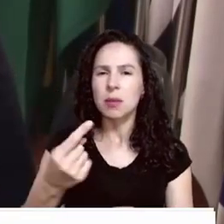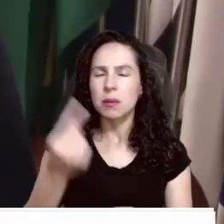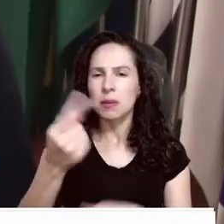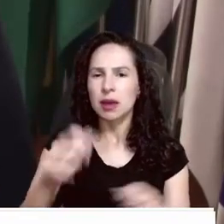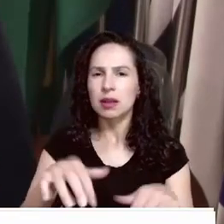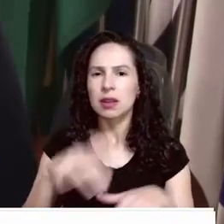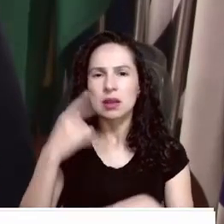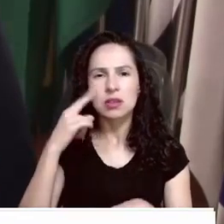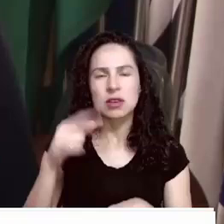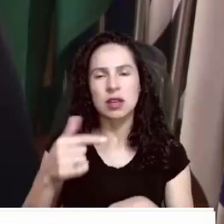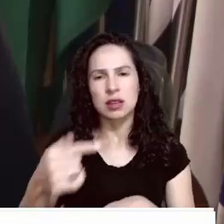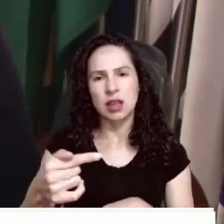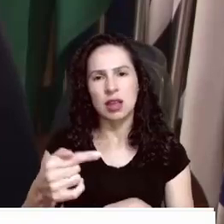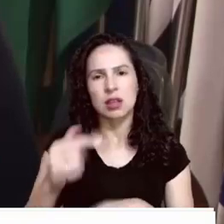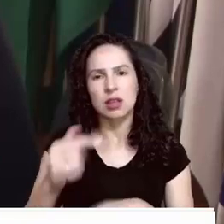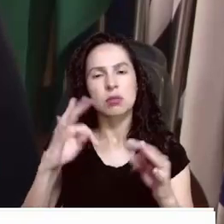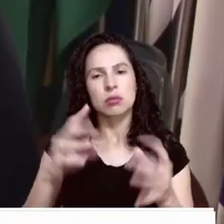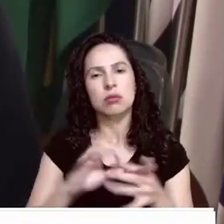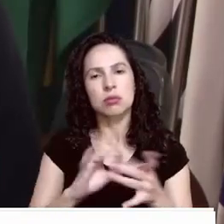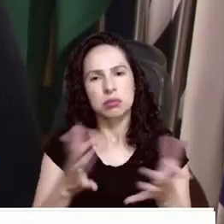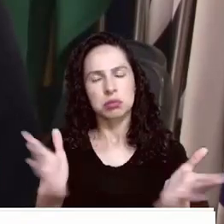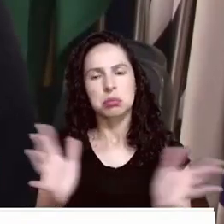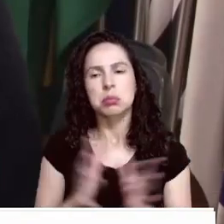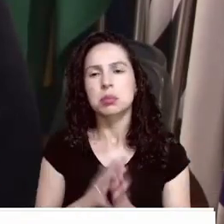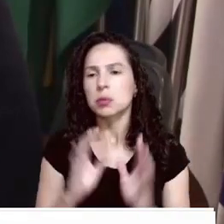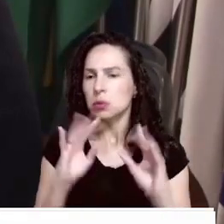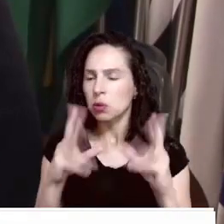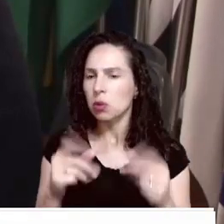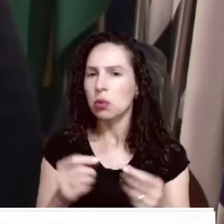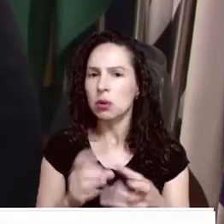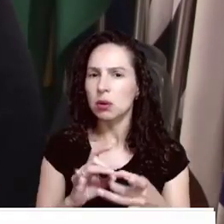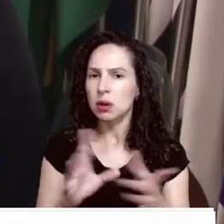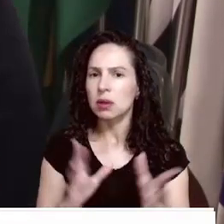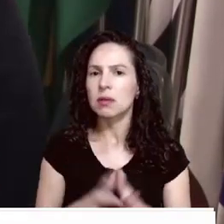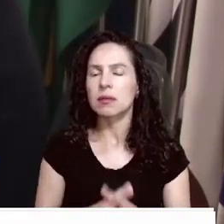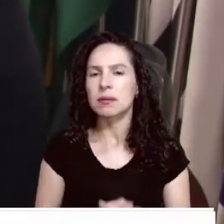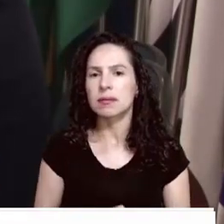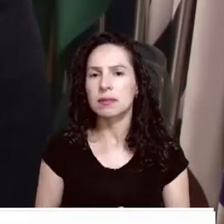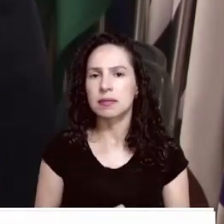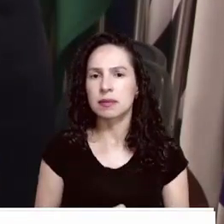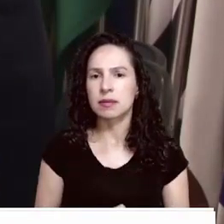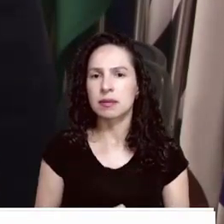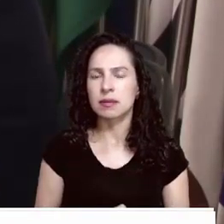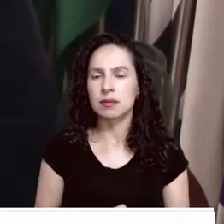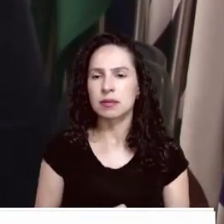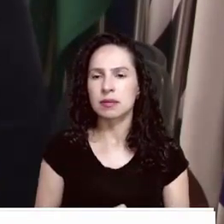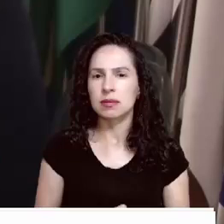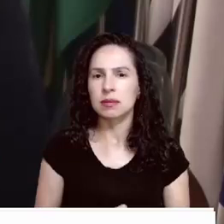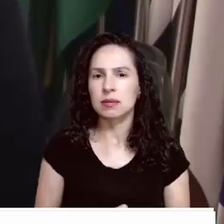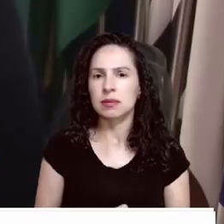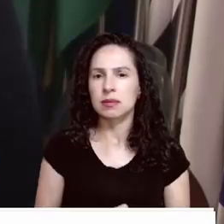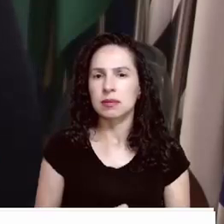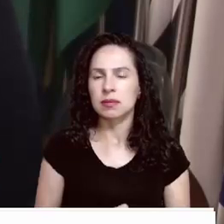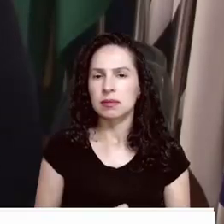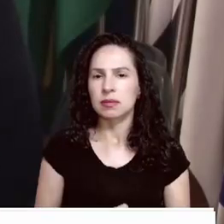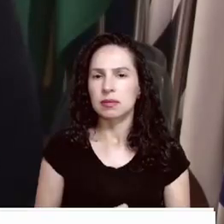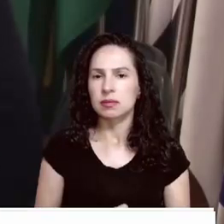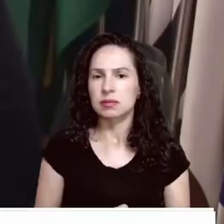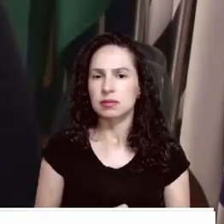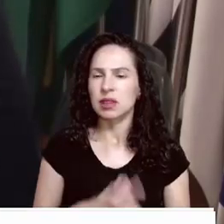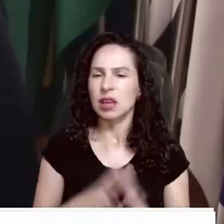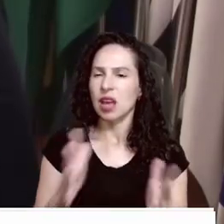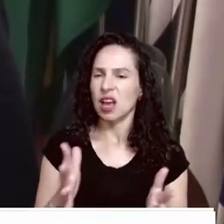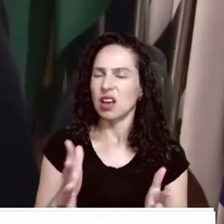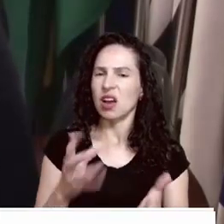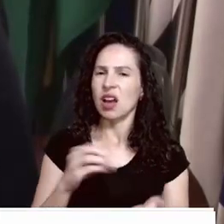estar em condições. Todo mundo vai estar em condições. Todo mundo vai estar em condições. Agora, um desprestígio, eu não